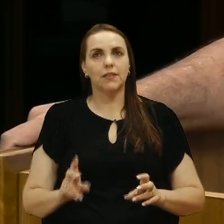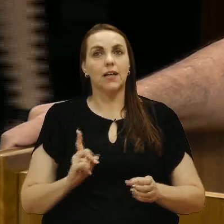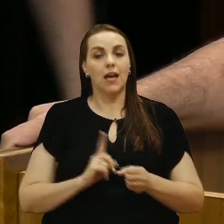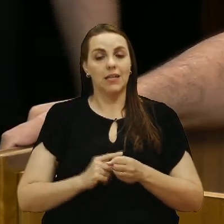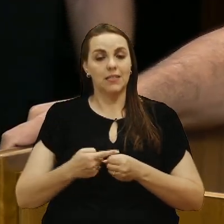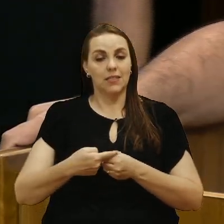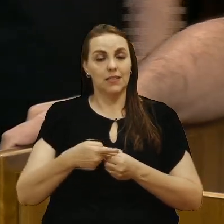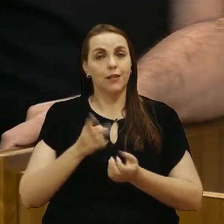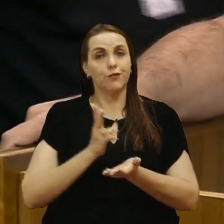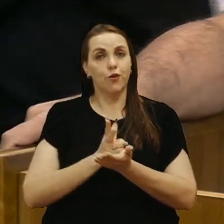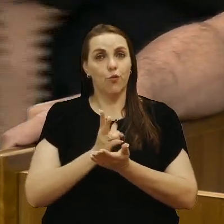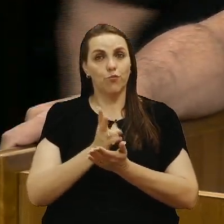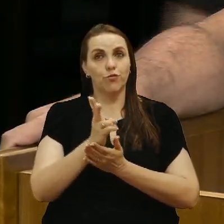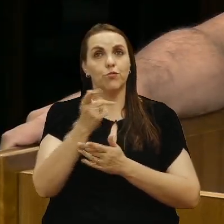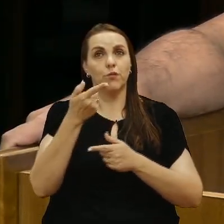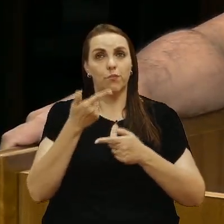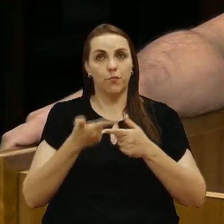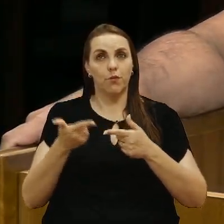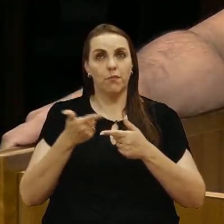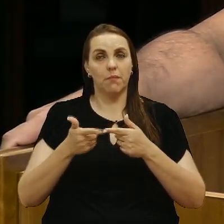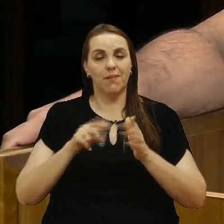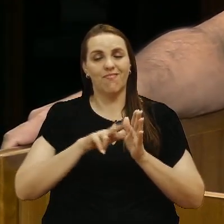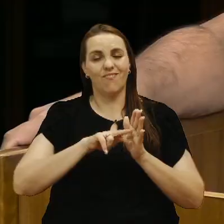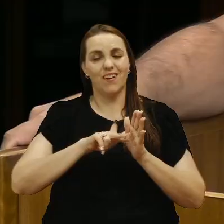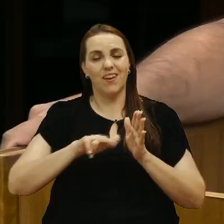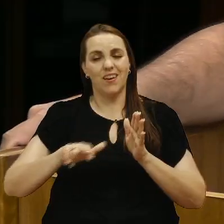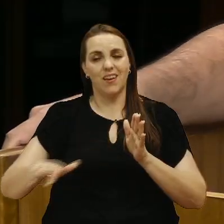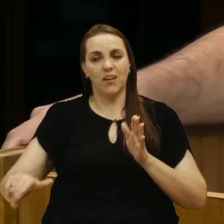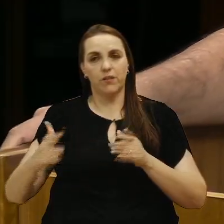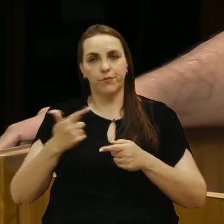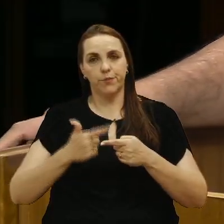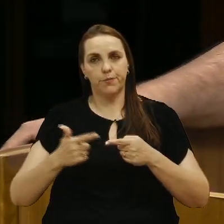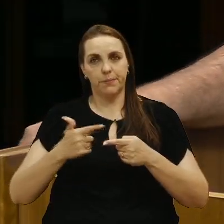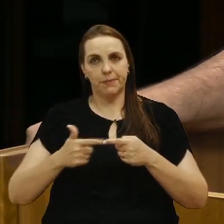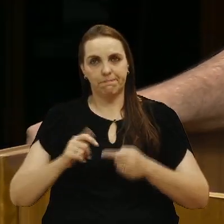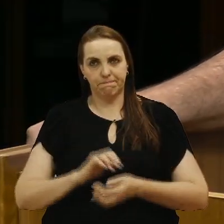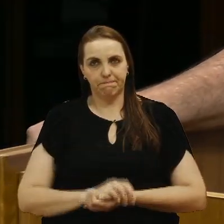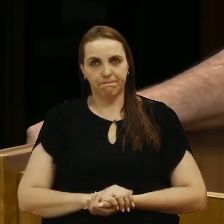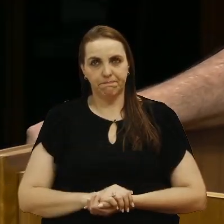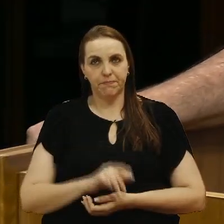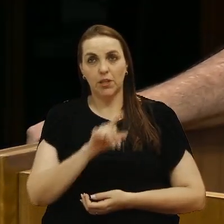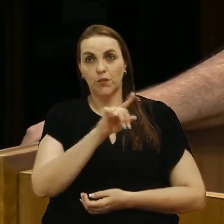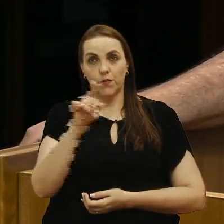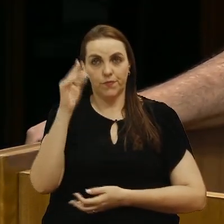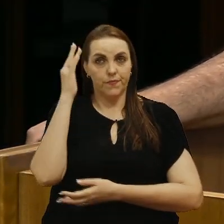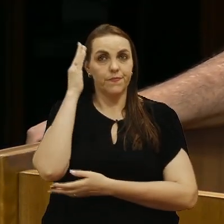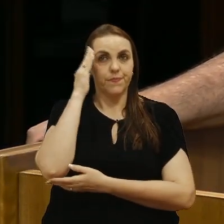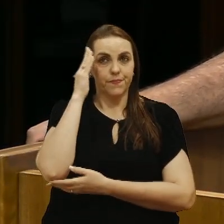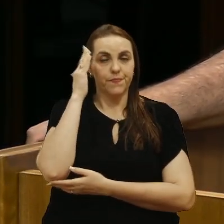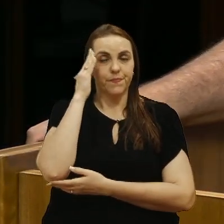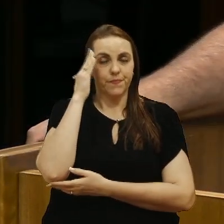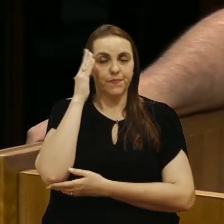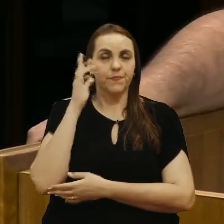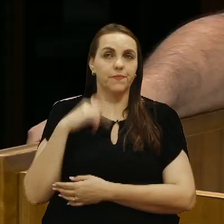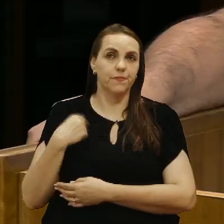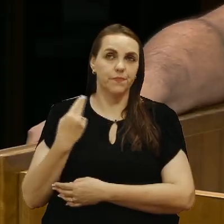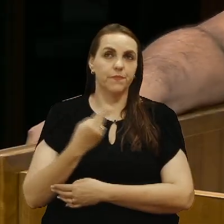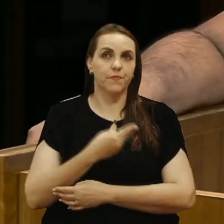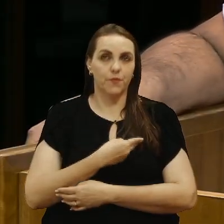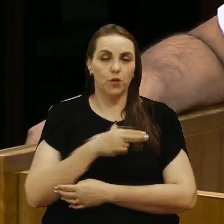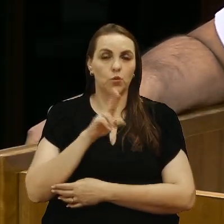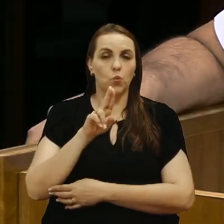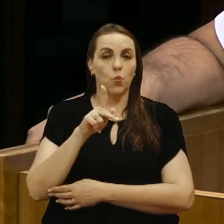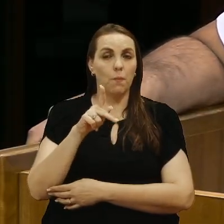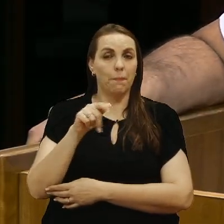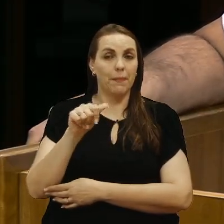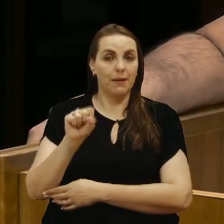com problemas, vários problemas. Vocês sabem que nós estamos com as